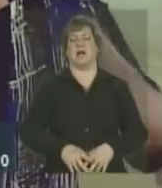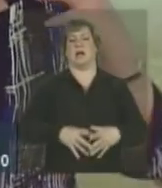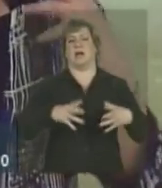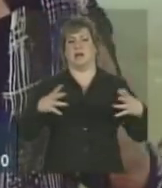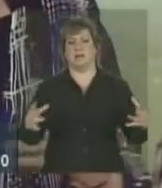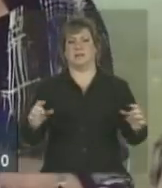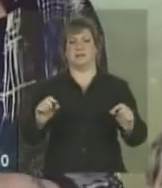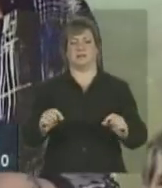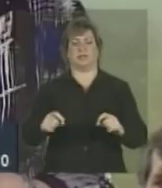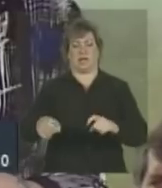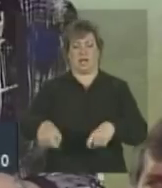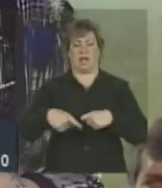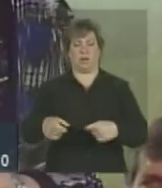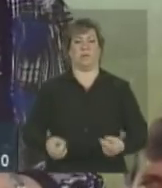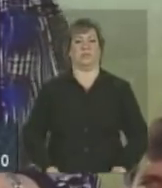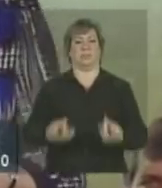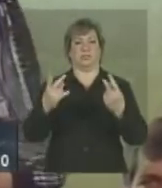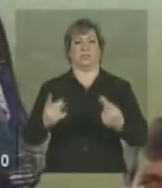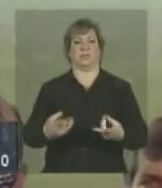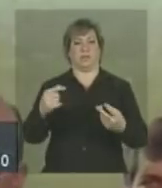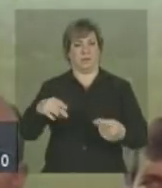agricultura exportadora no Brasil.